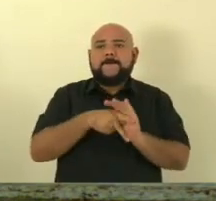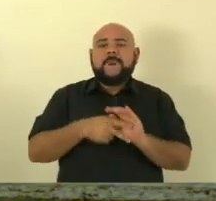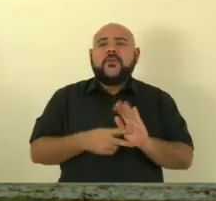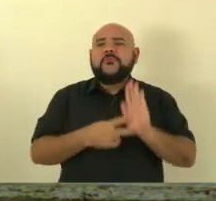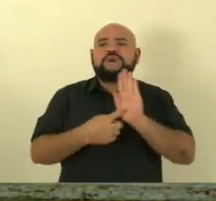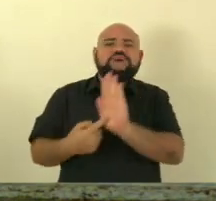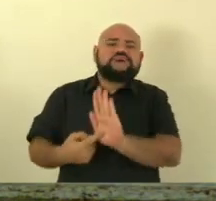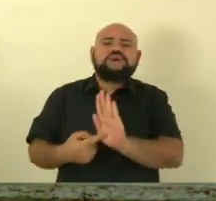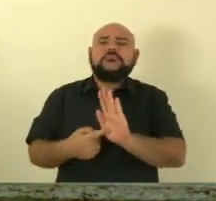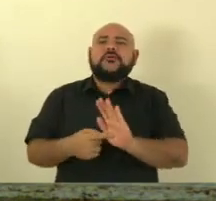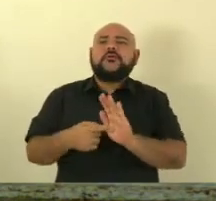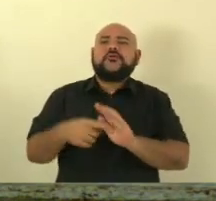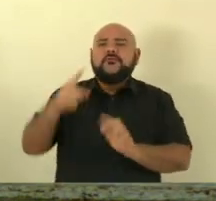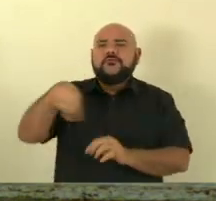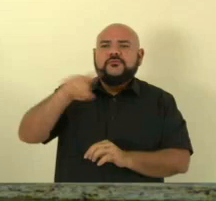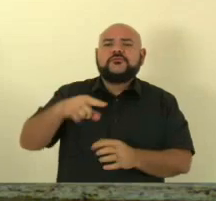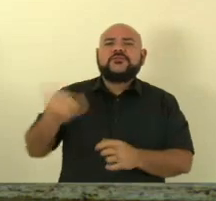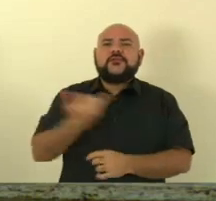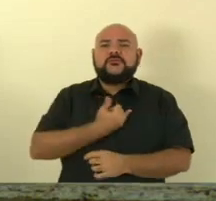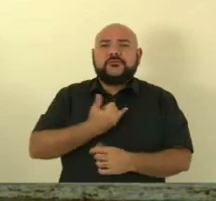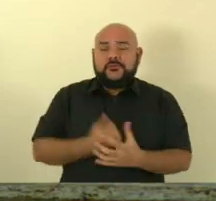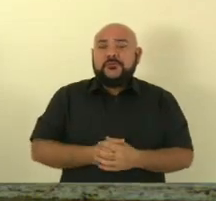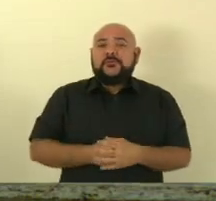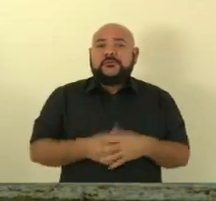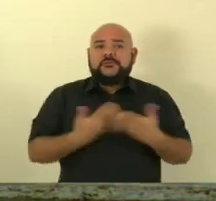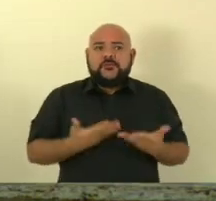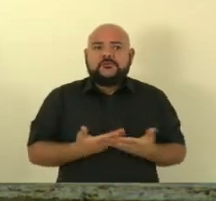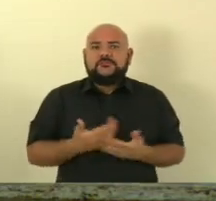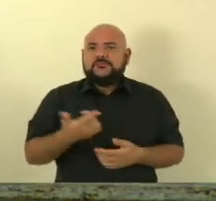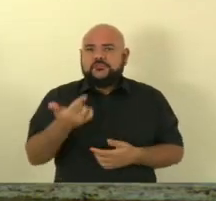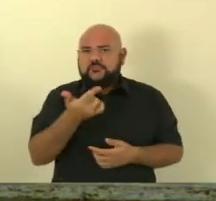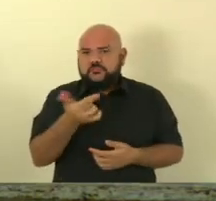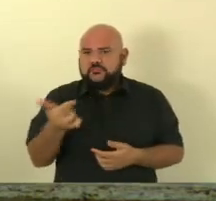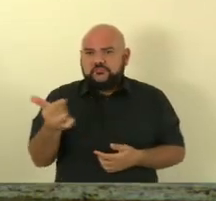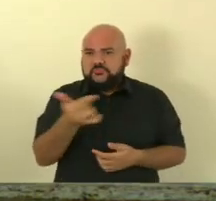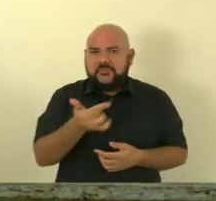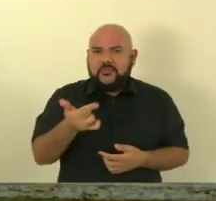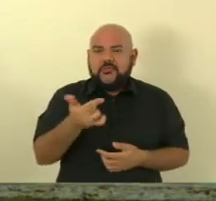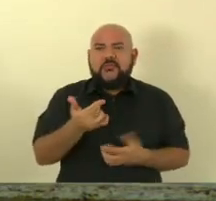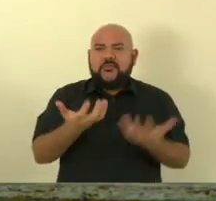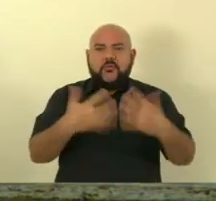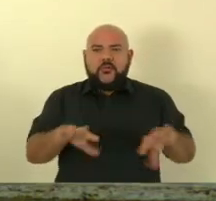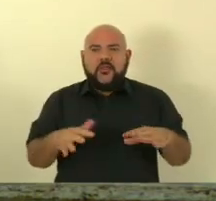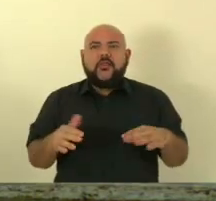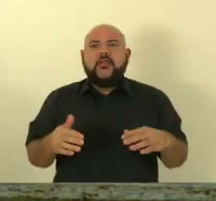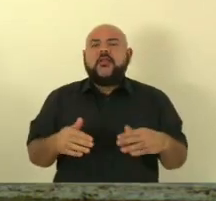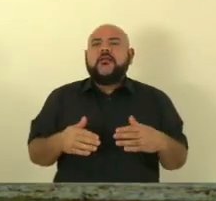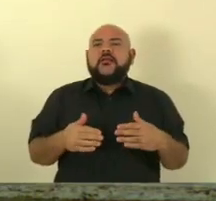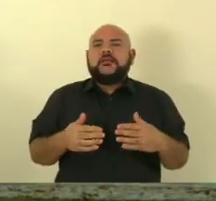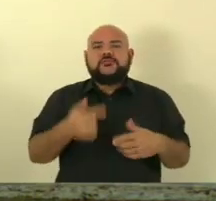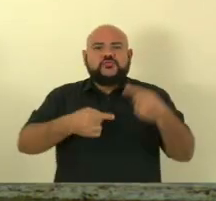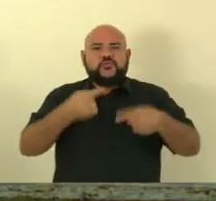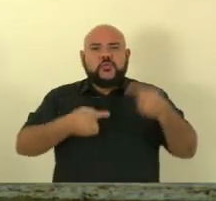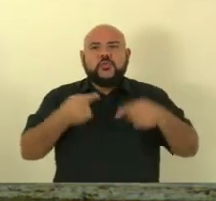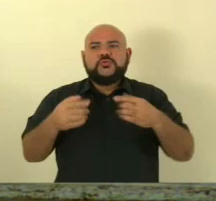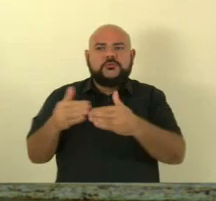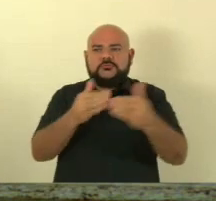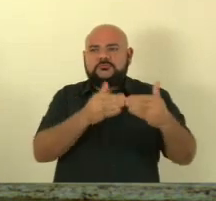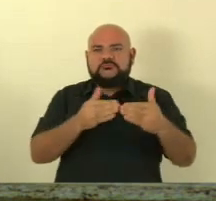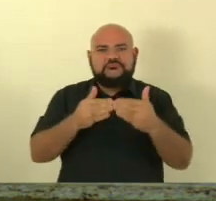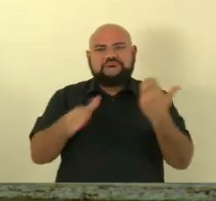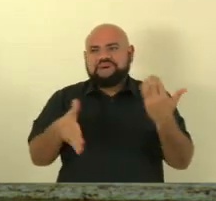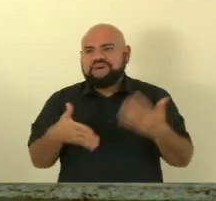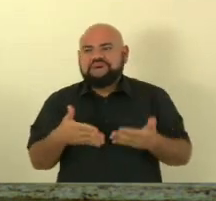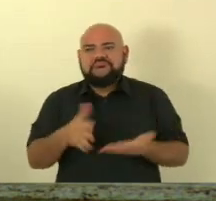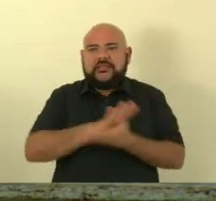deputados, em discussão, não havendo quem queira discutir, em votação. Os deputados e deputadas que aprovam permaneçam como